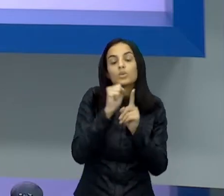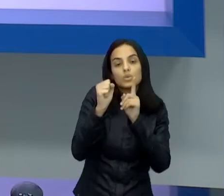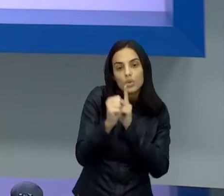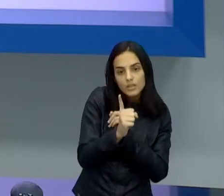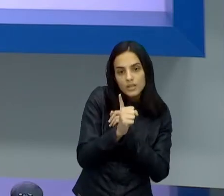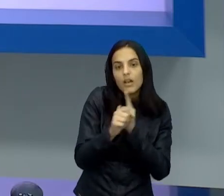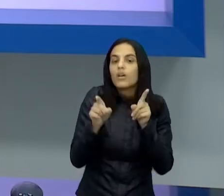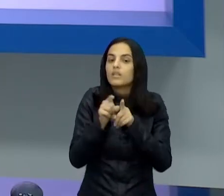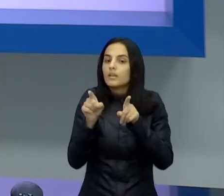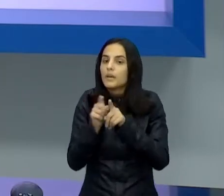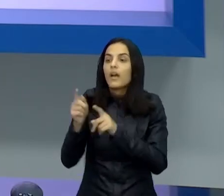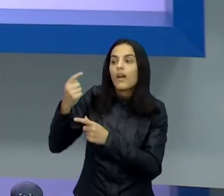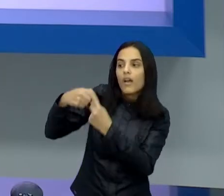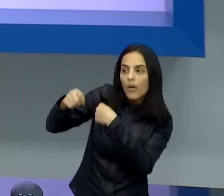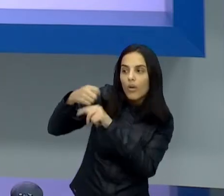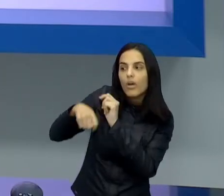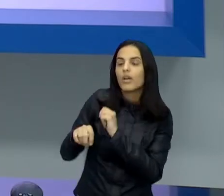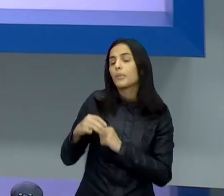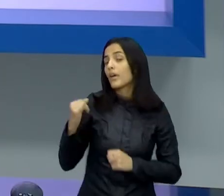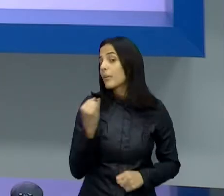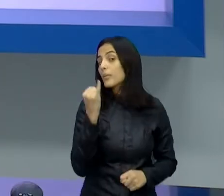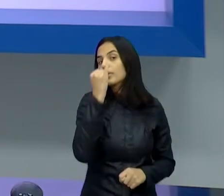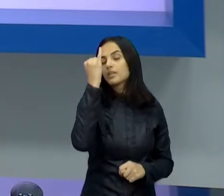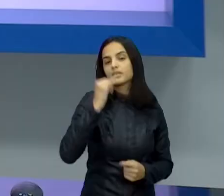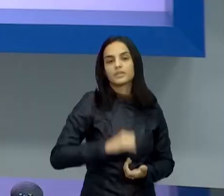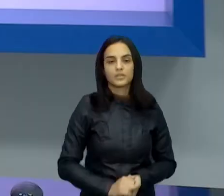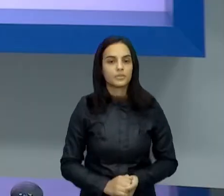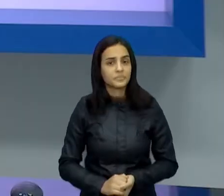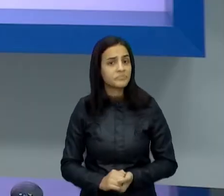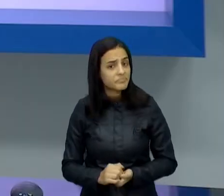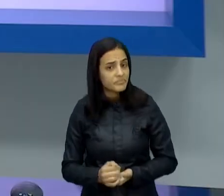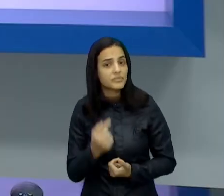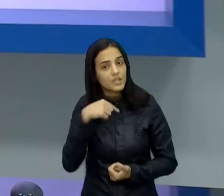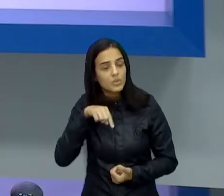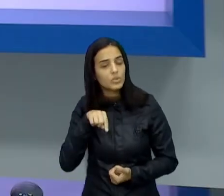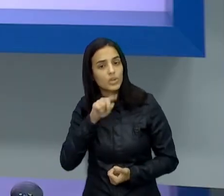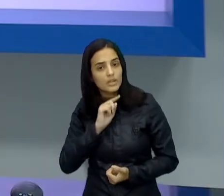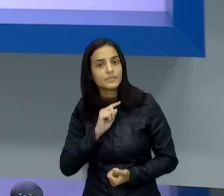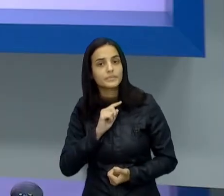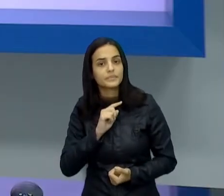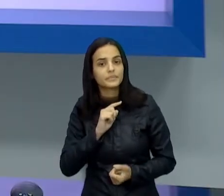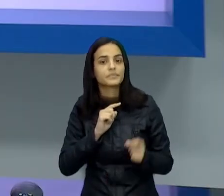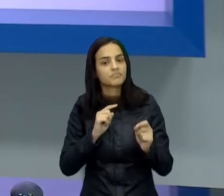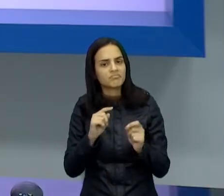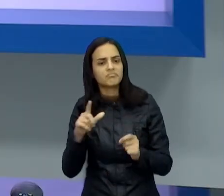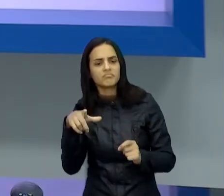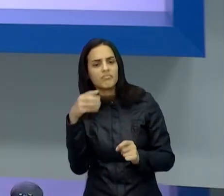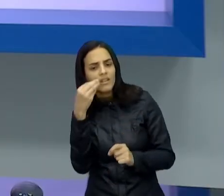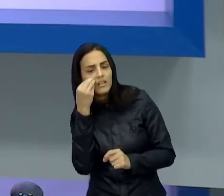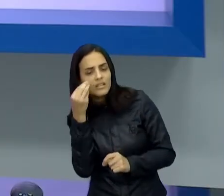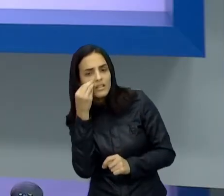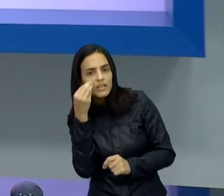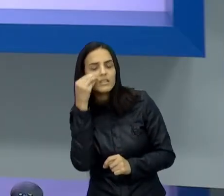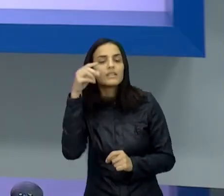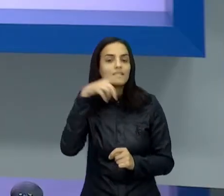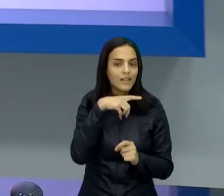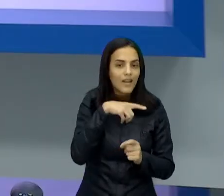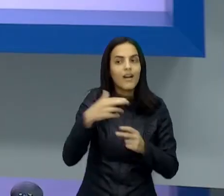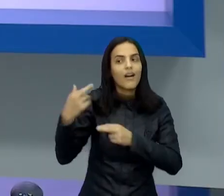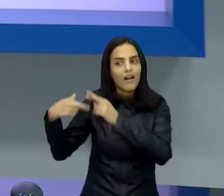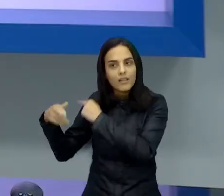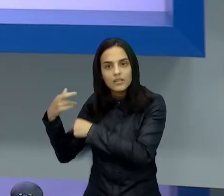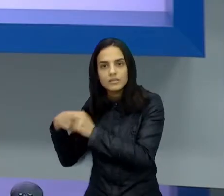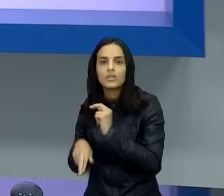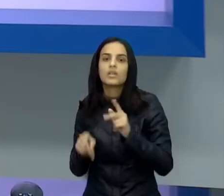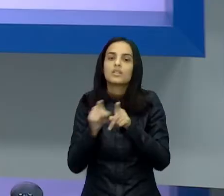social e econômica. É isso que é importante. Porque por mais que a gente tente, né? Tem a relação social e